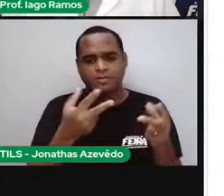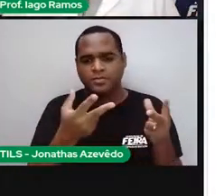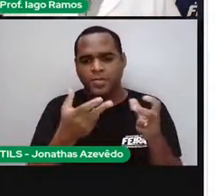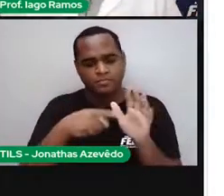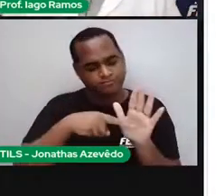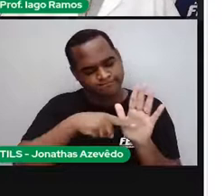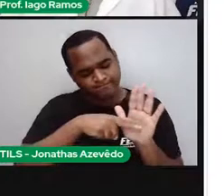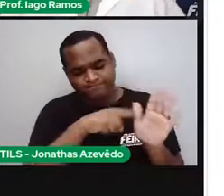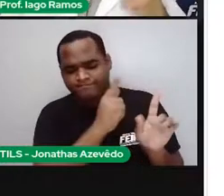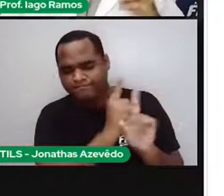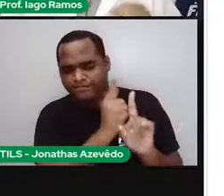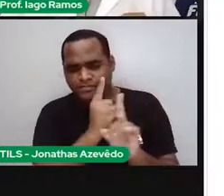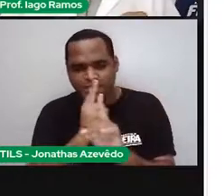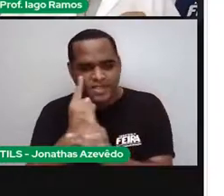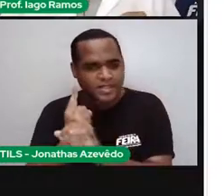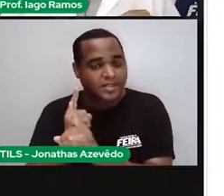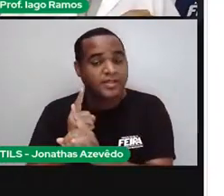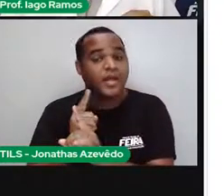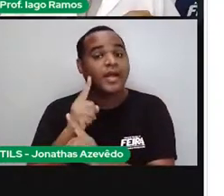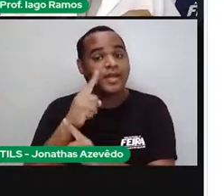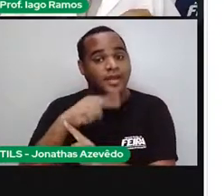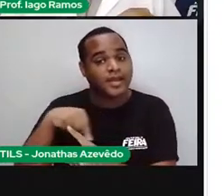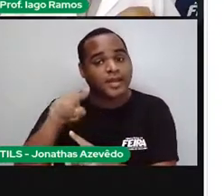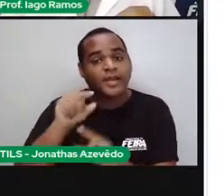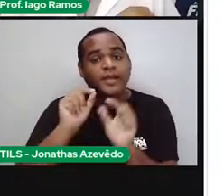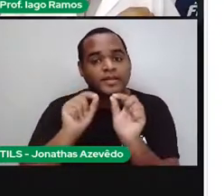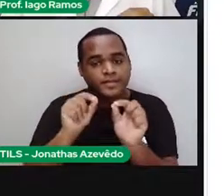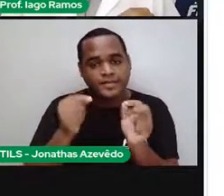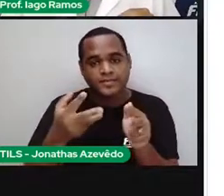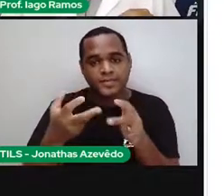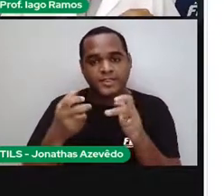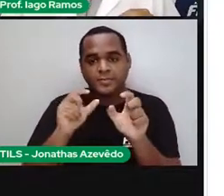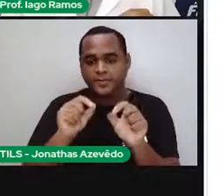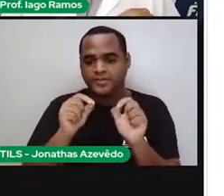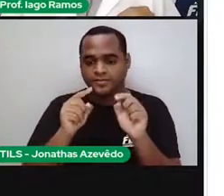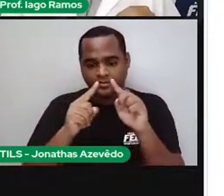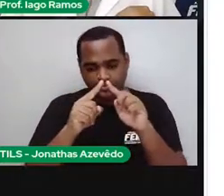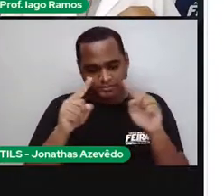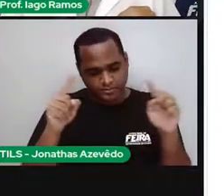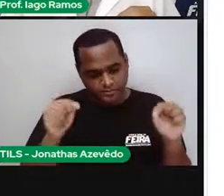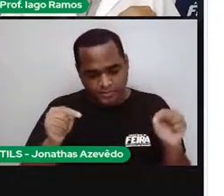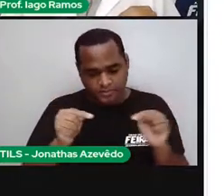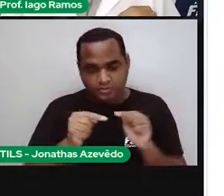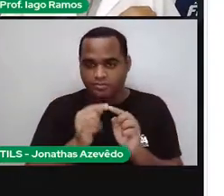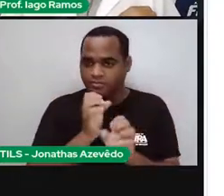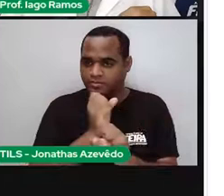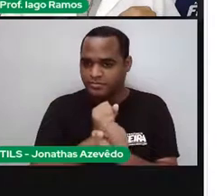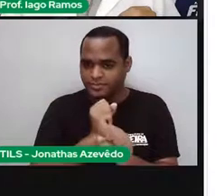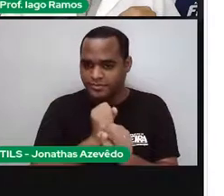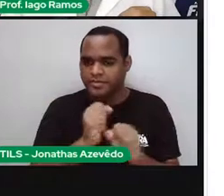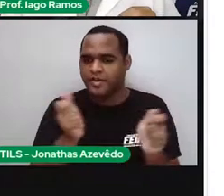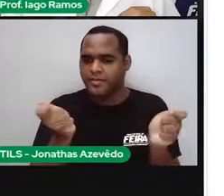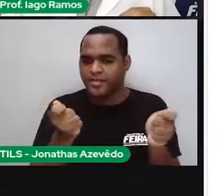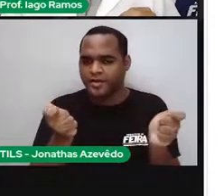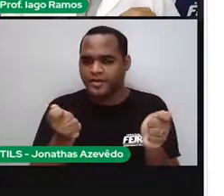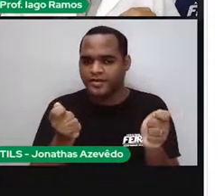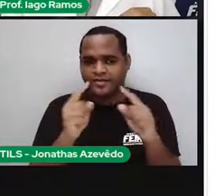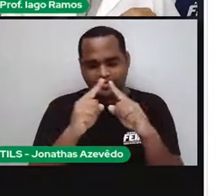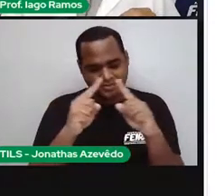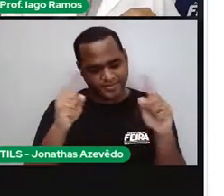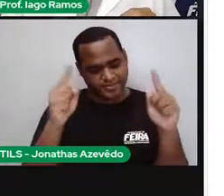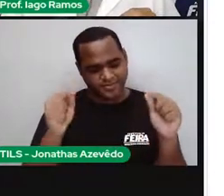investigação e esse retângulo foi dividido em dois Bora dividir esse retângulo 2